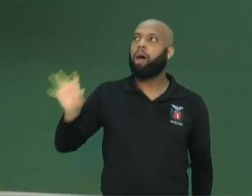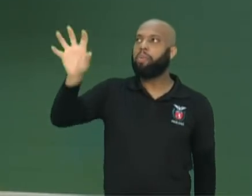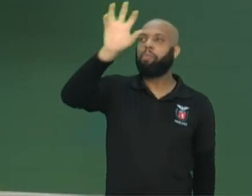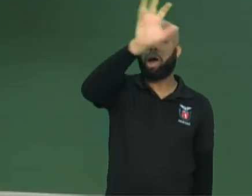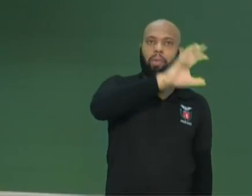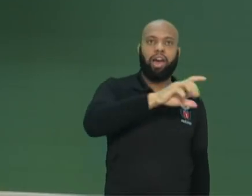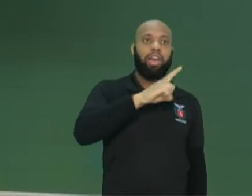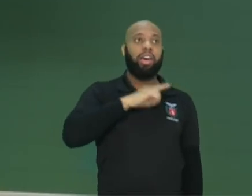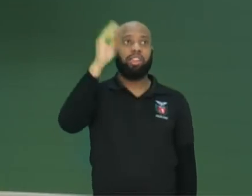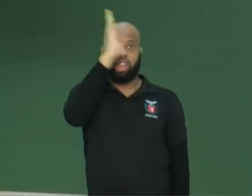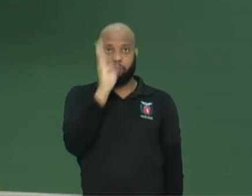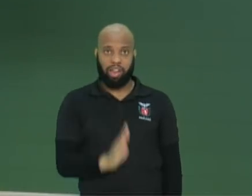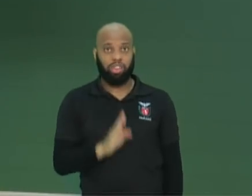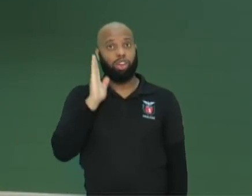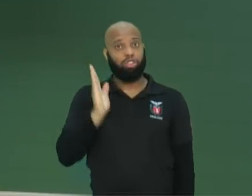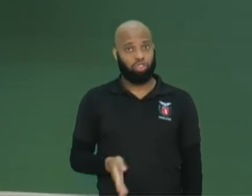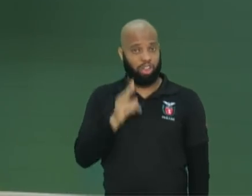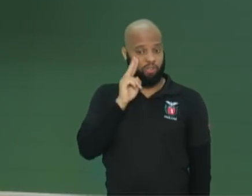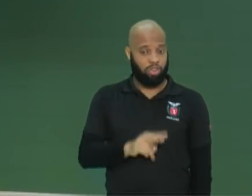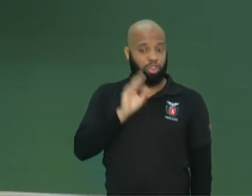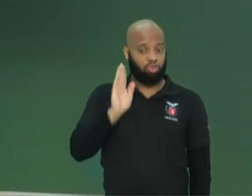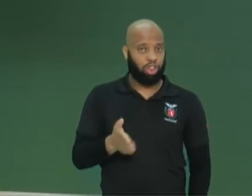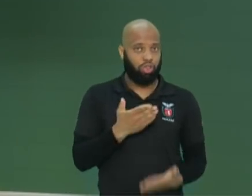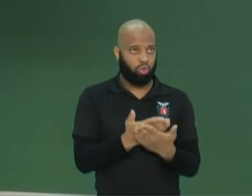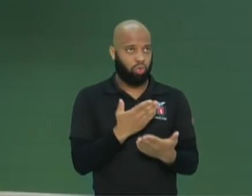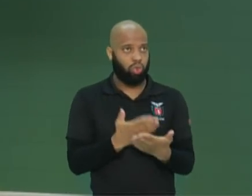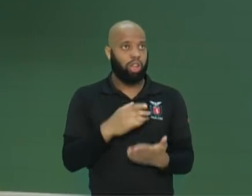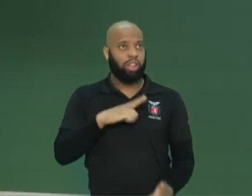ali o Brasil, a gente já tinha visto, né?